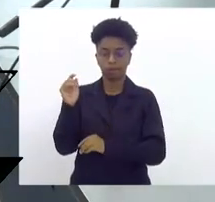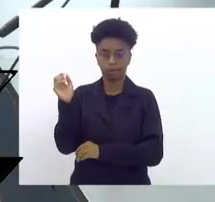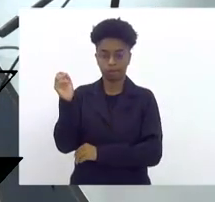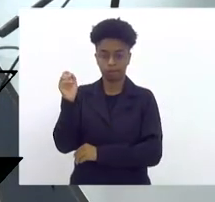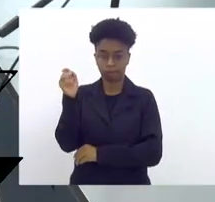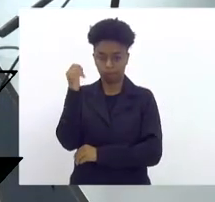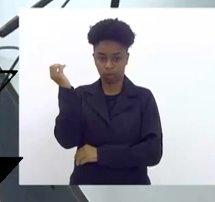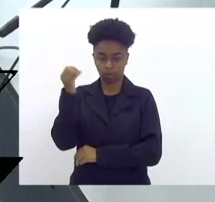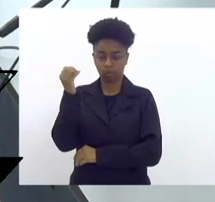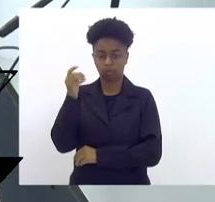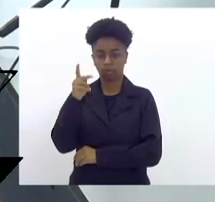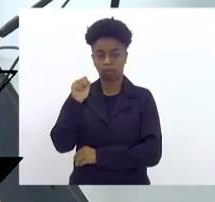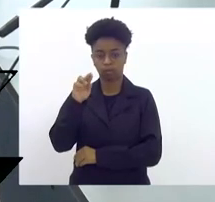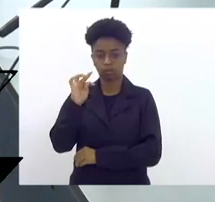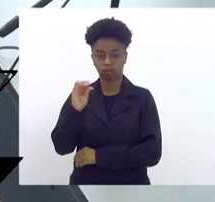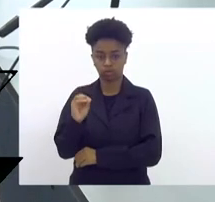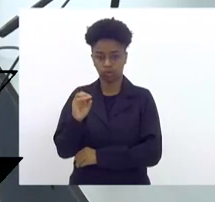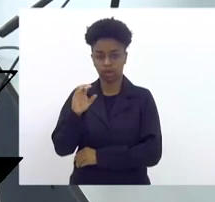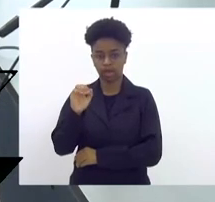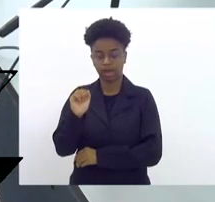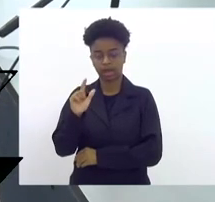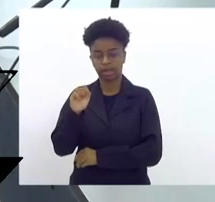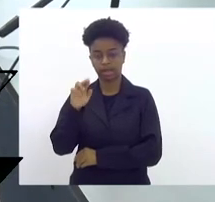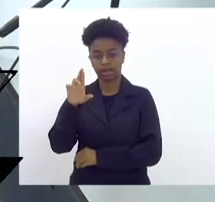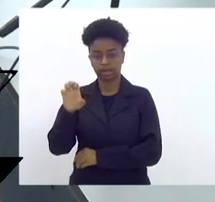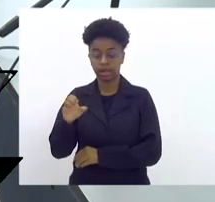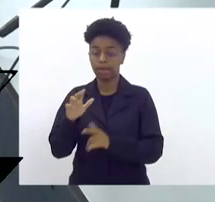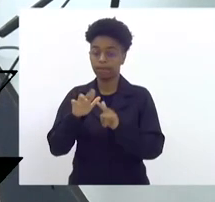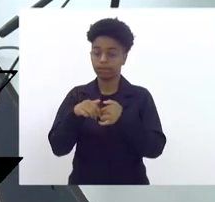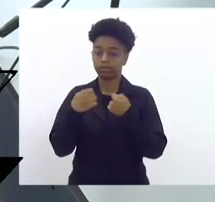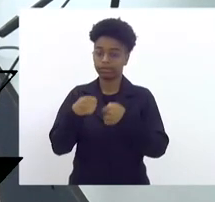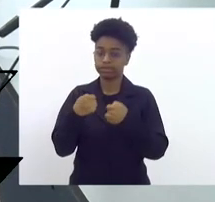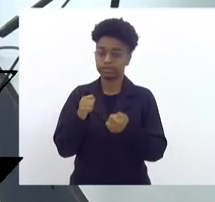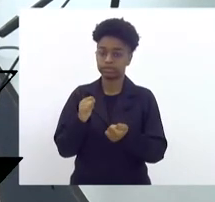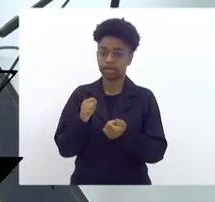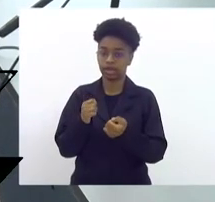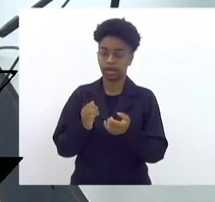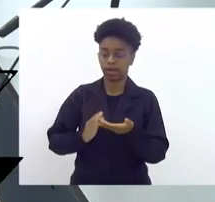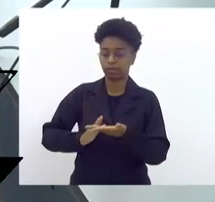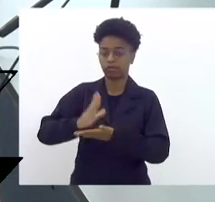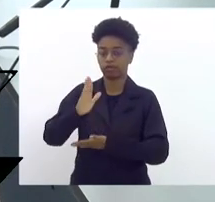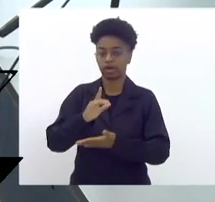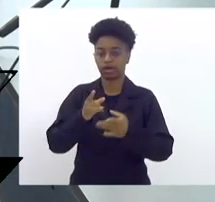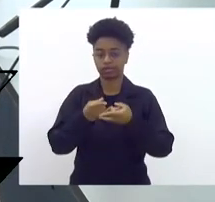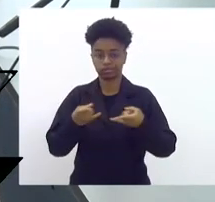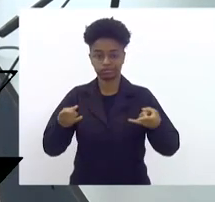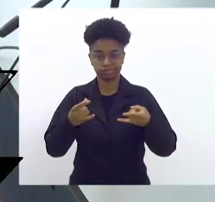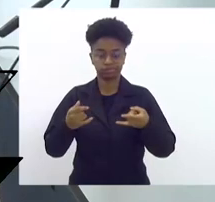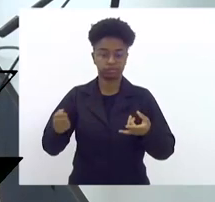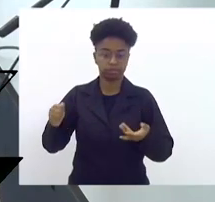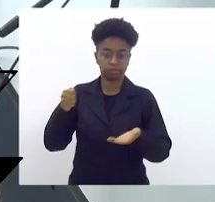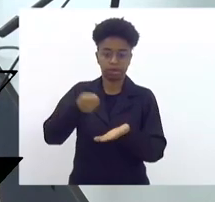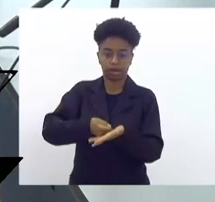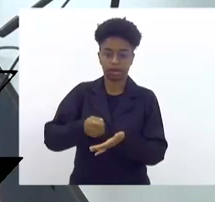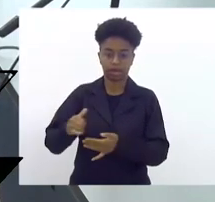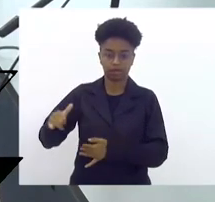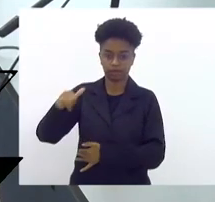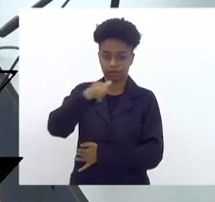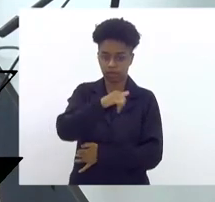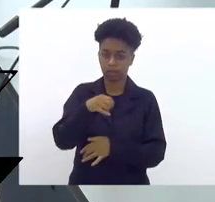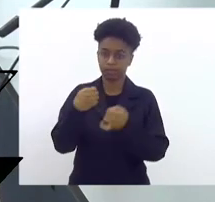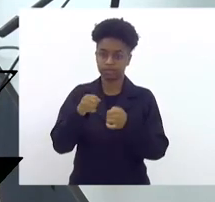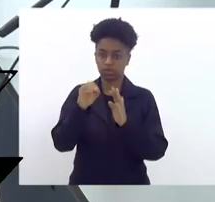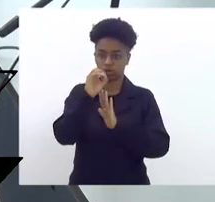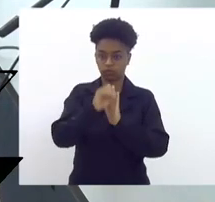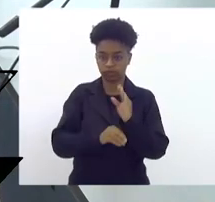teríamos a necessidade de aprovar a passagem aérea que seria solicitada por Ofício à presidência da